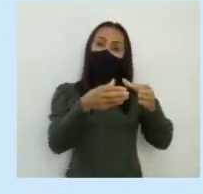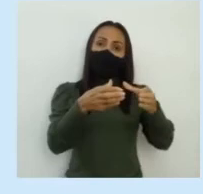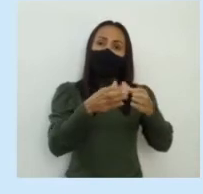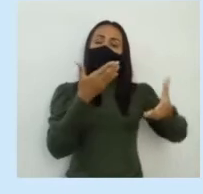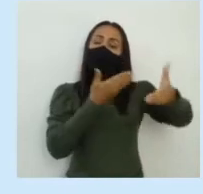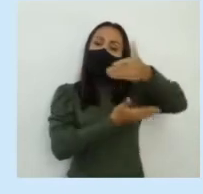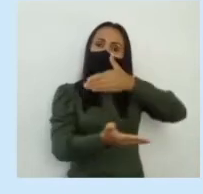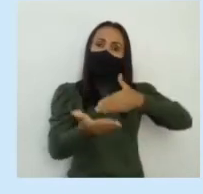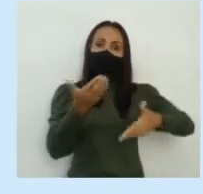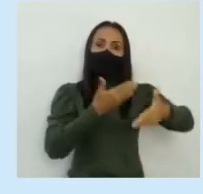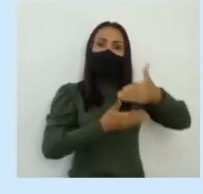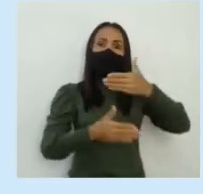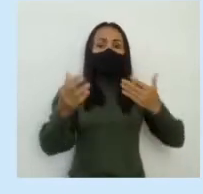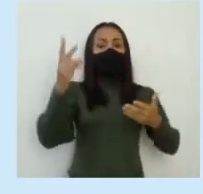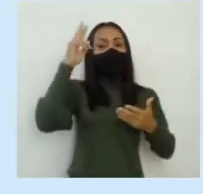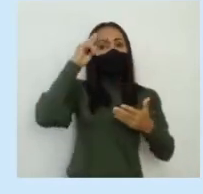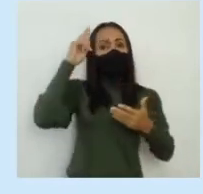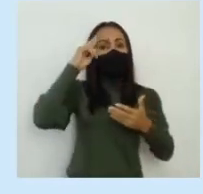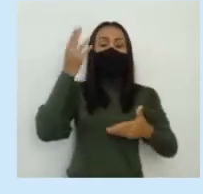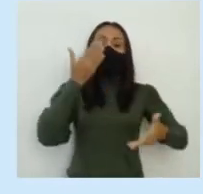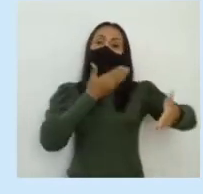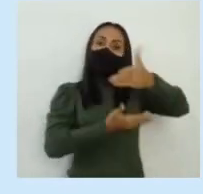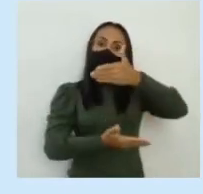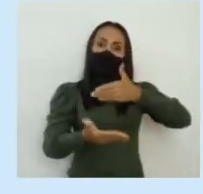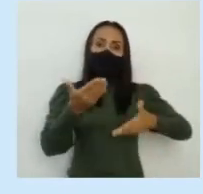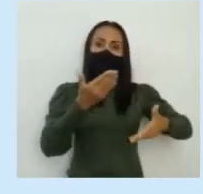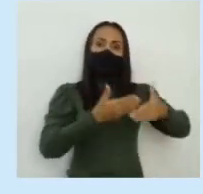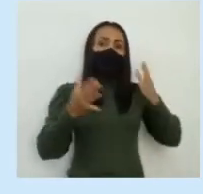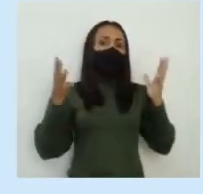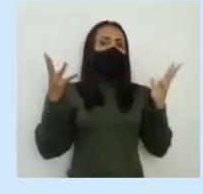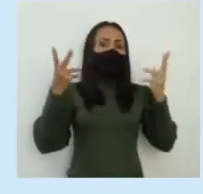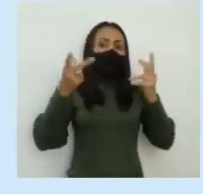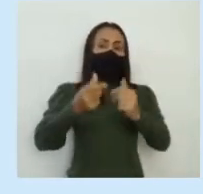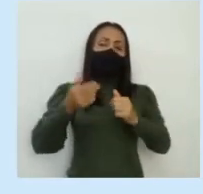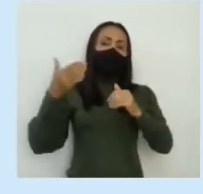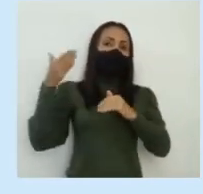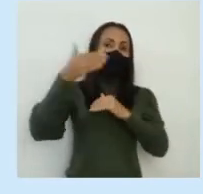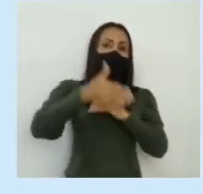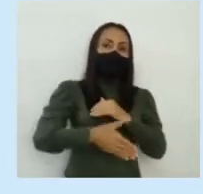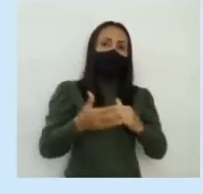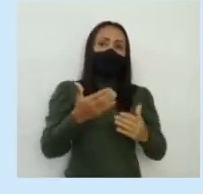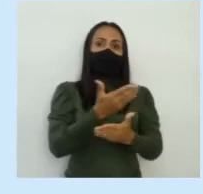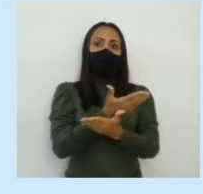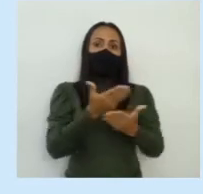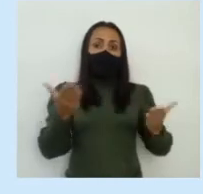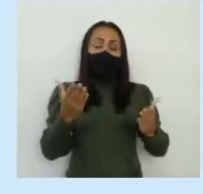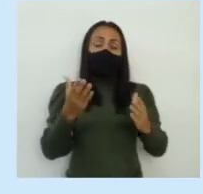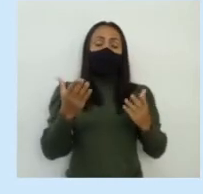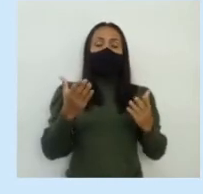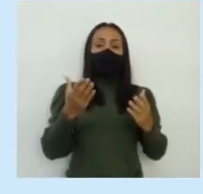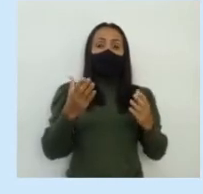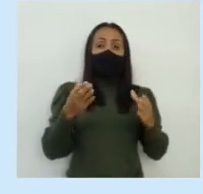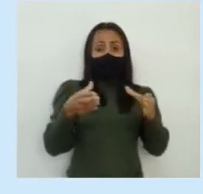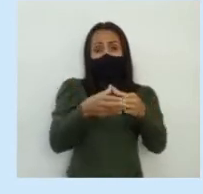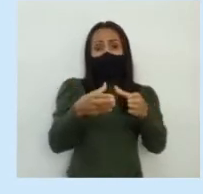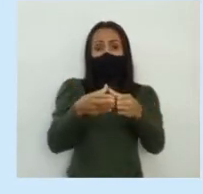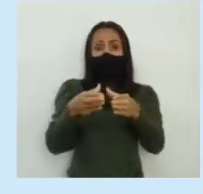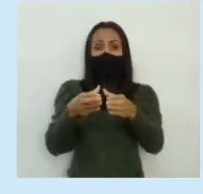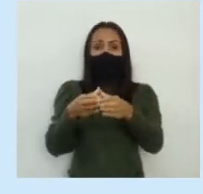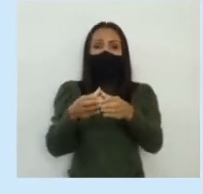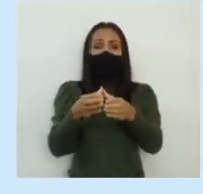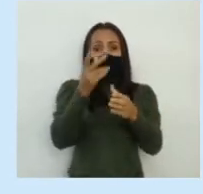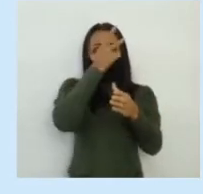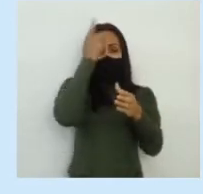interagir bem com a sua chefia, interagir bem com todos que participam ali daquela comunidade, daquele público,